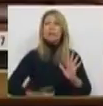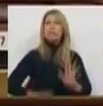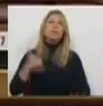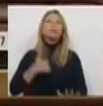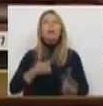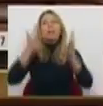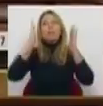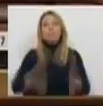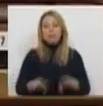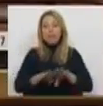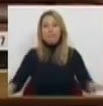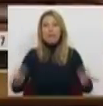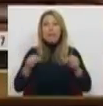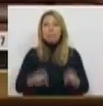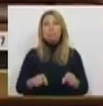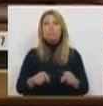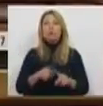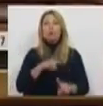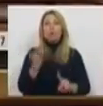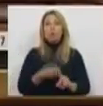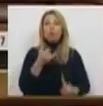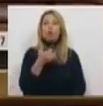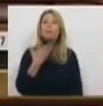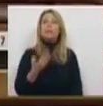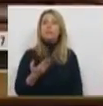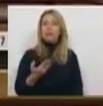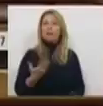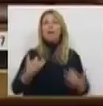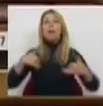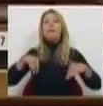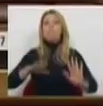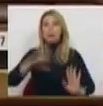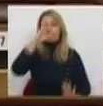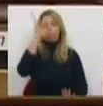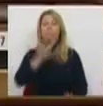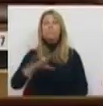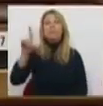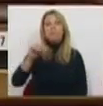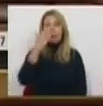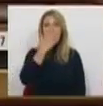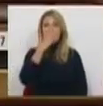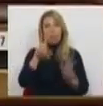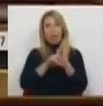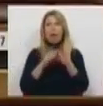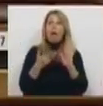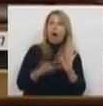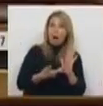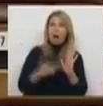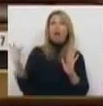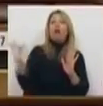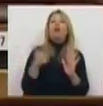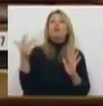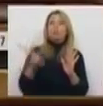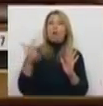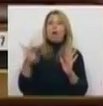e tem de estar em cima da mesa para 2017. Mas sabemos também que se há legislação onde a Troika